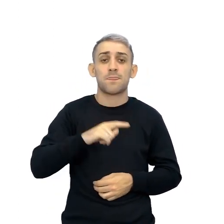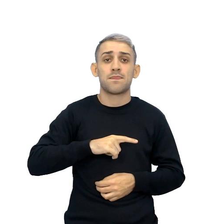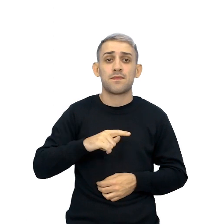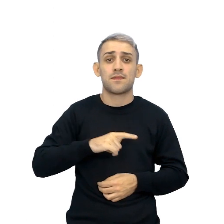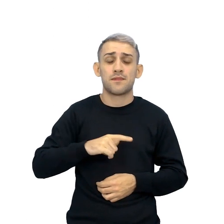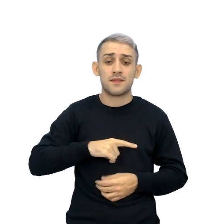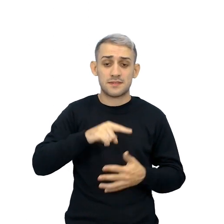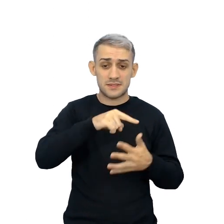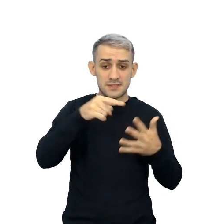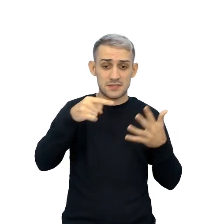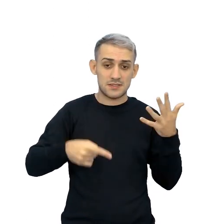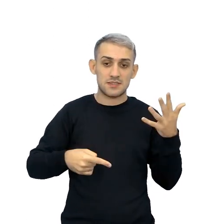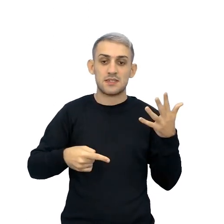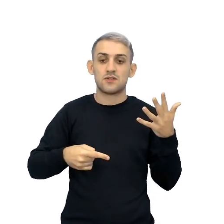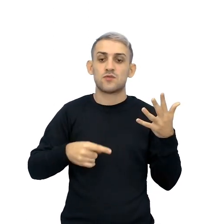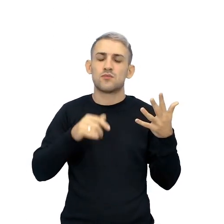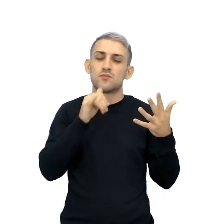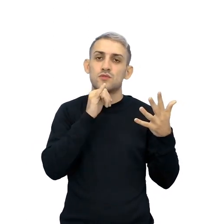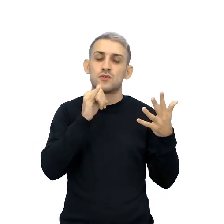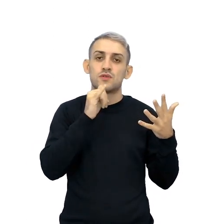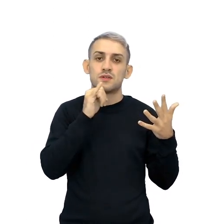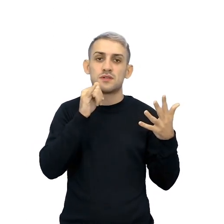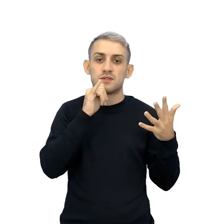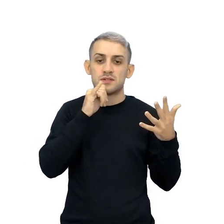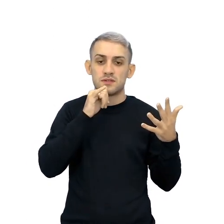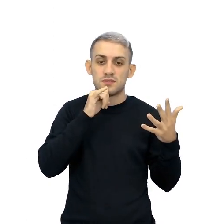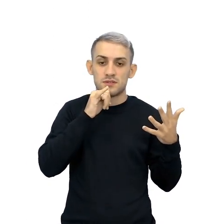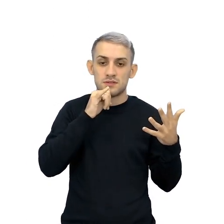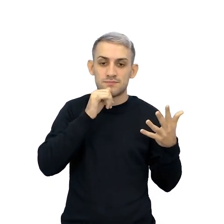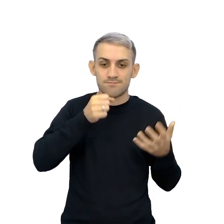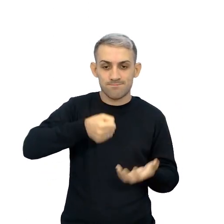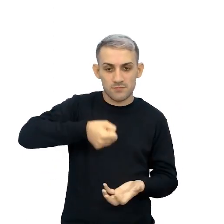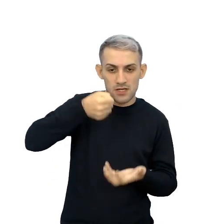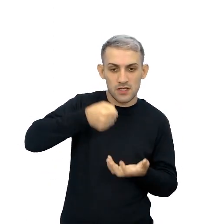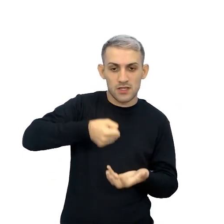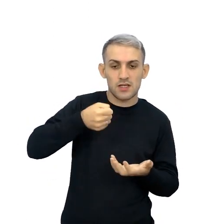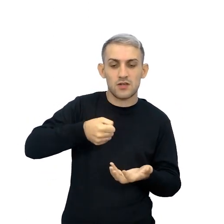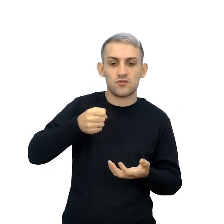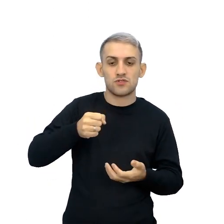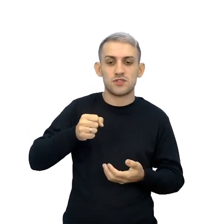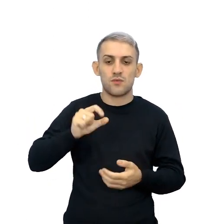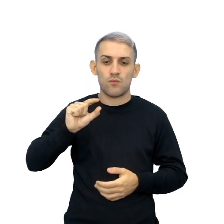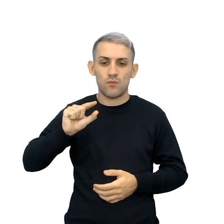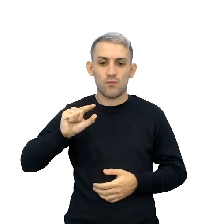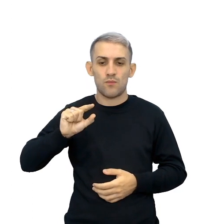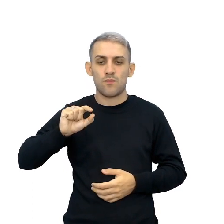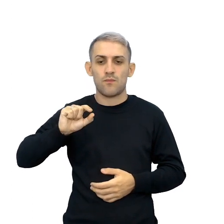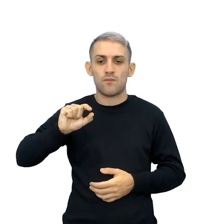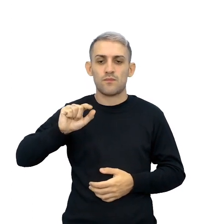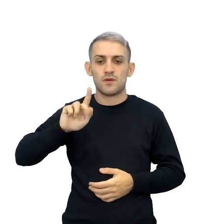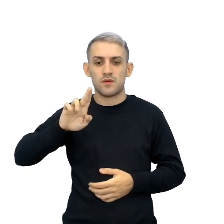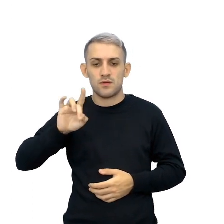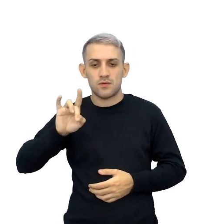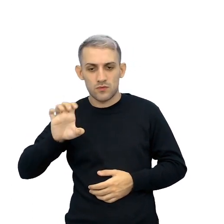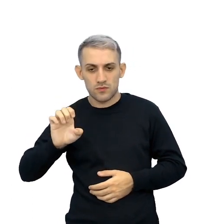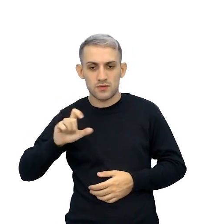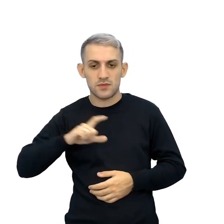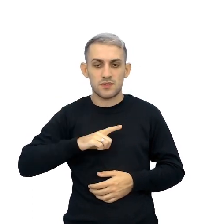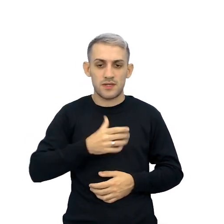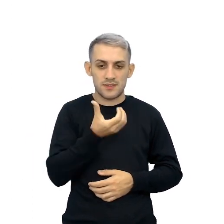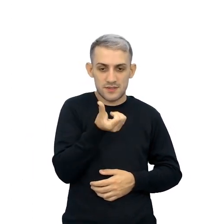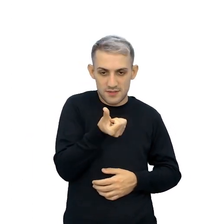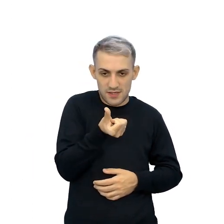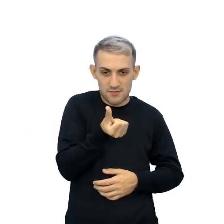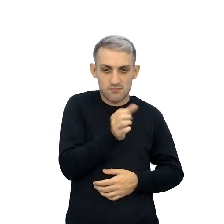5 saquinhos de bolinhas de gude com 6 bolinhas de gude cada